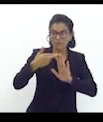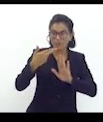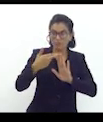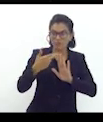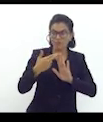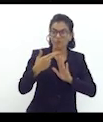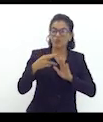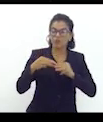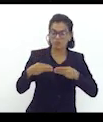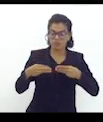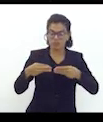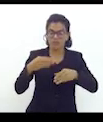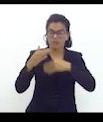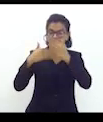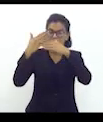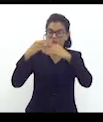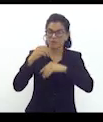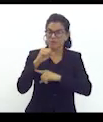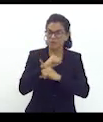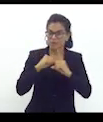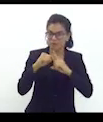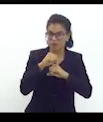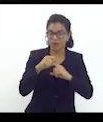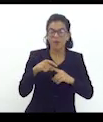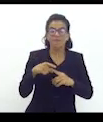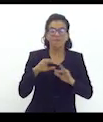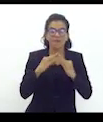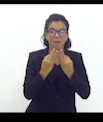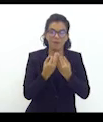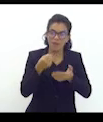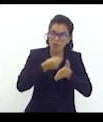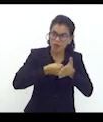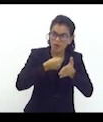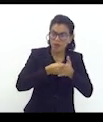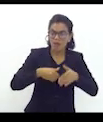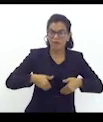de Desenvolvimento e Assistência Social, Família e Combate à Fome,